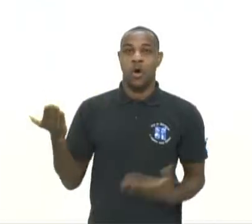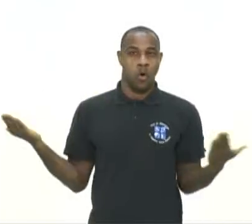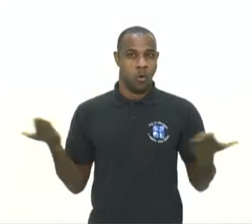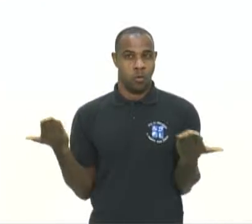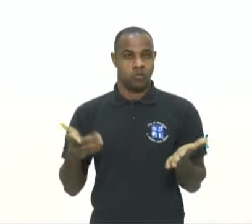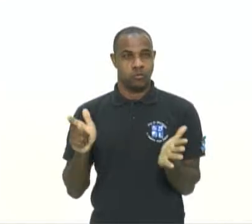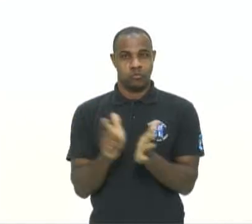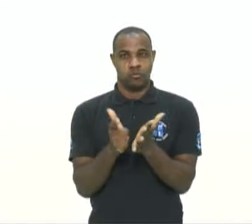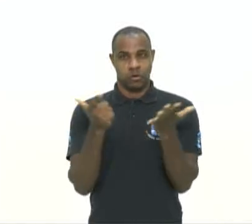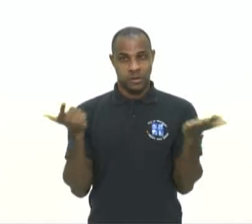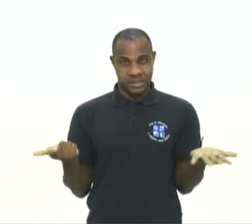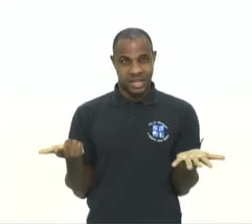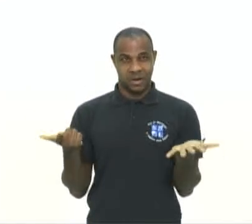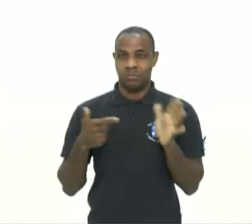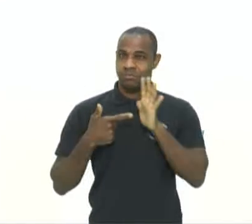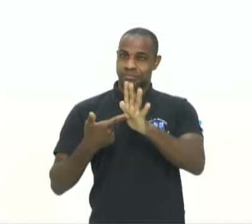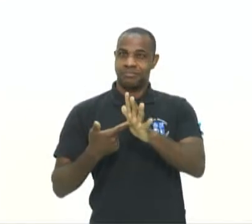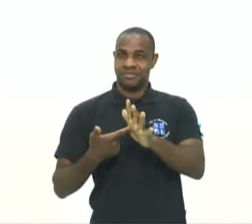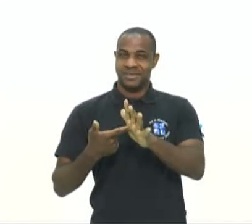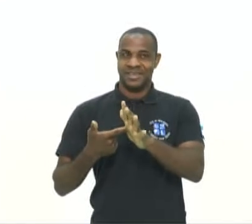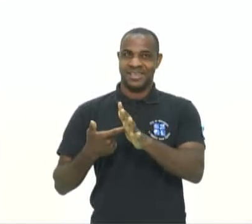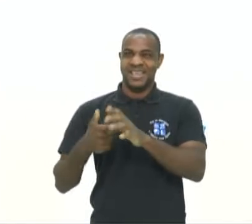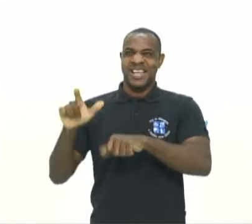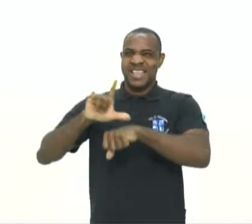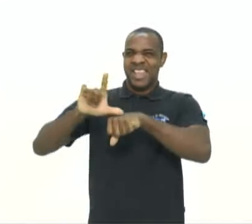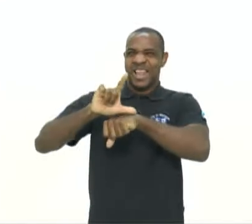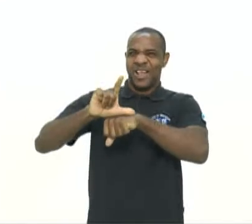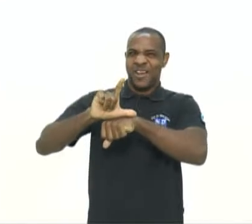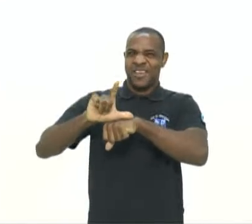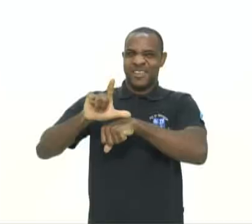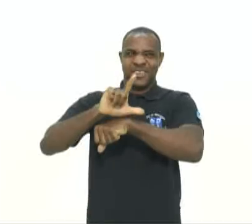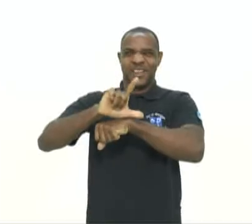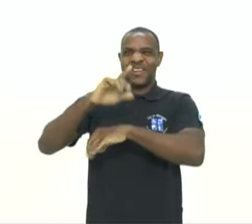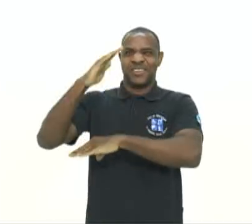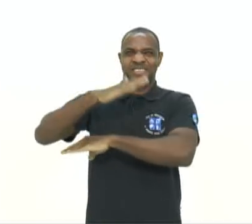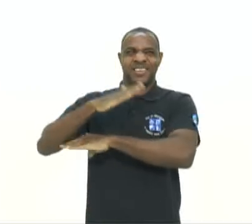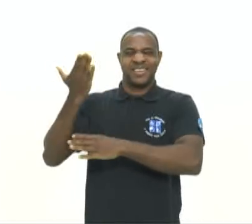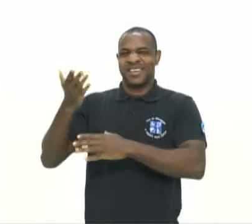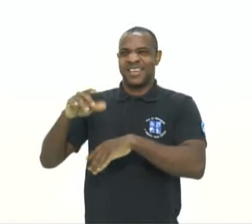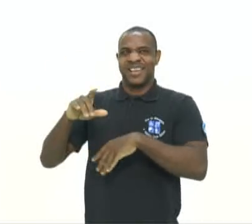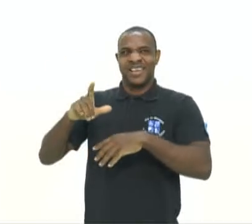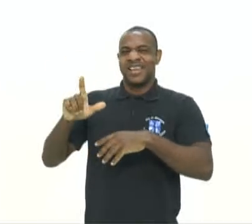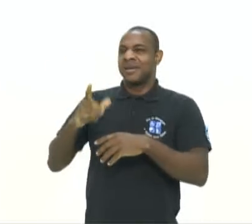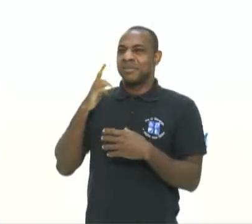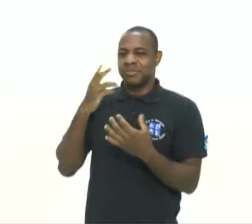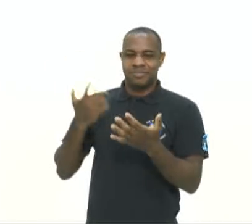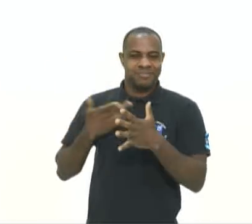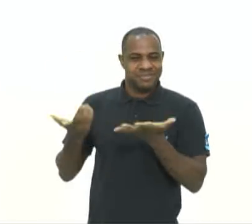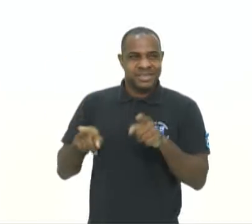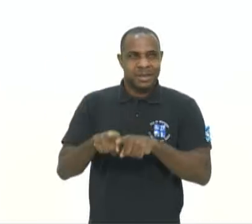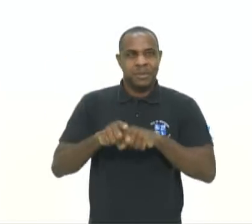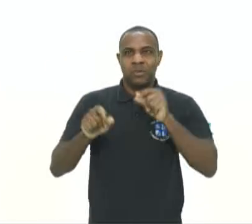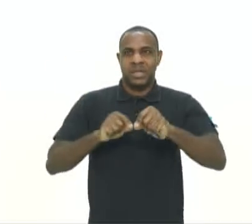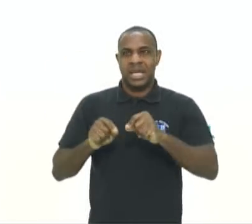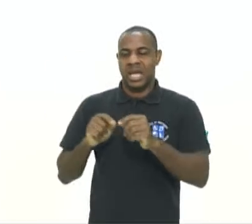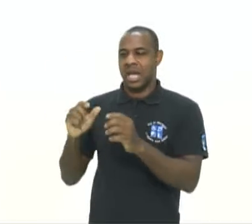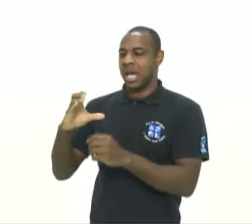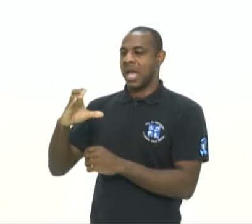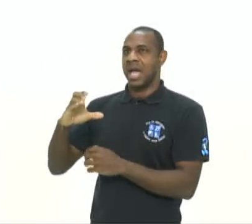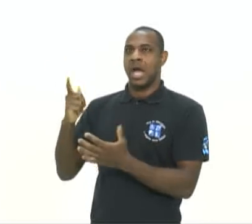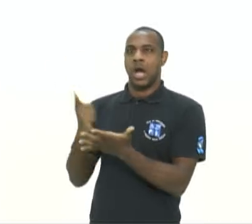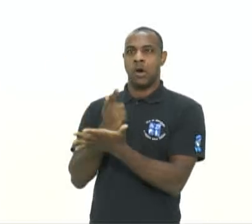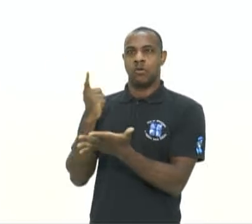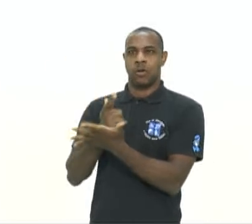Atualmente, quando exposto nas bancas, o jornal integra-se ao contexto urbano através de sua capa, seu